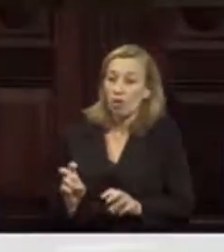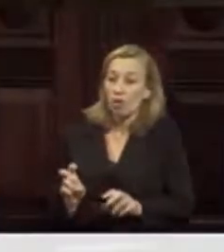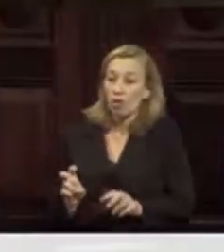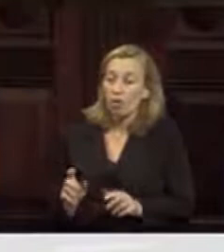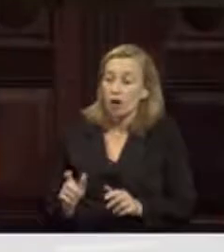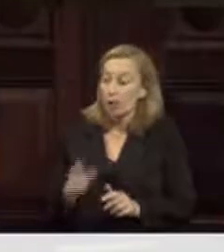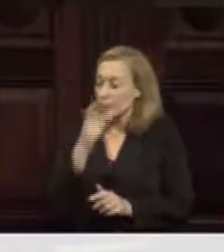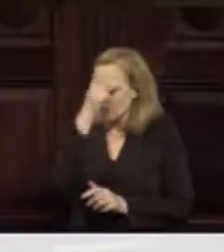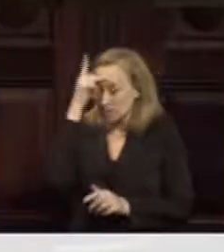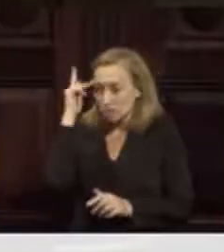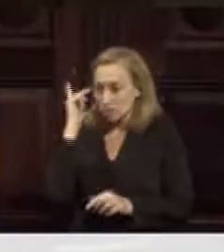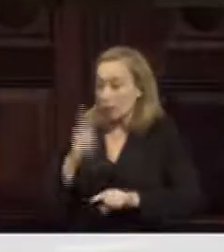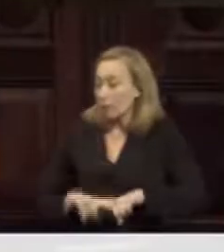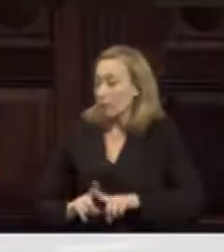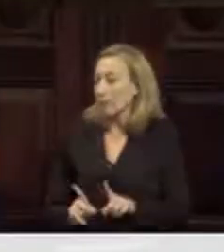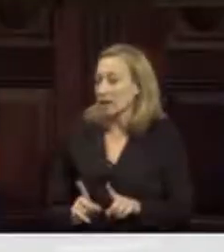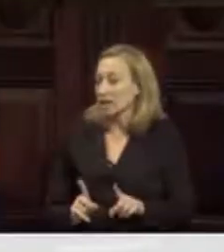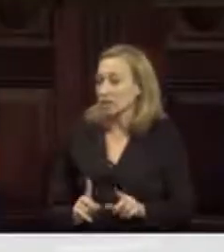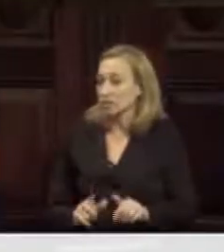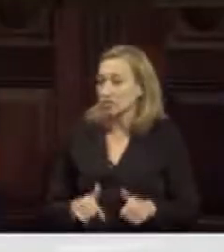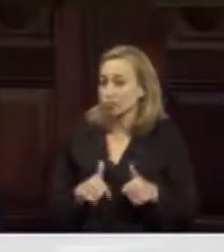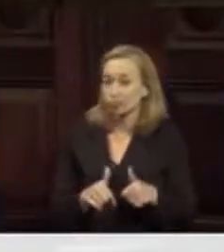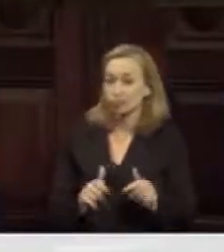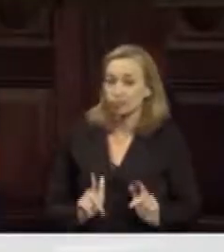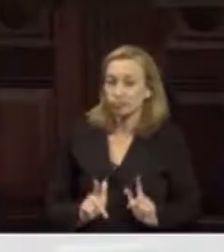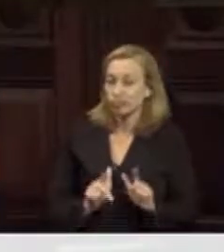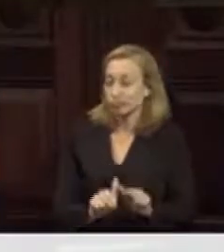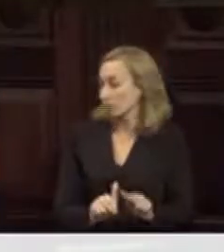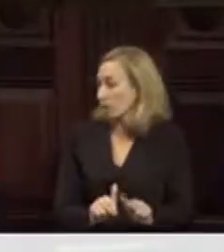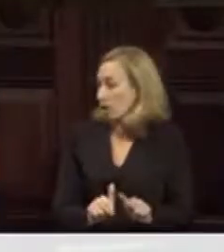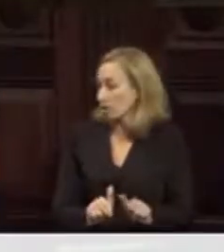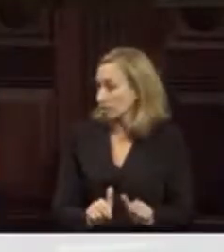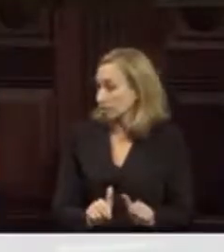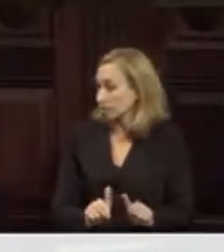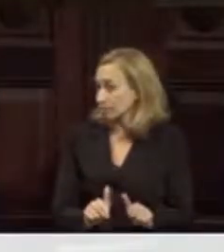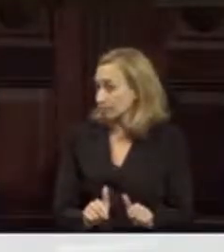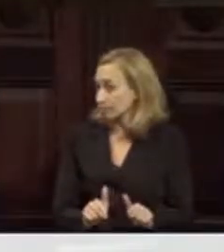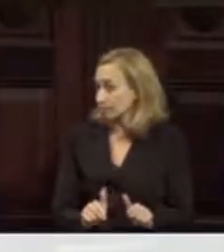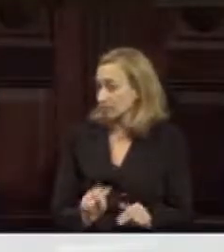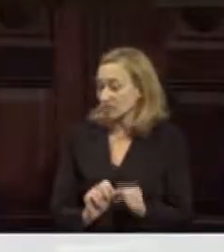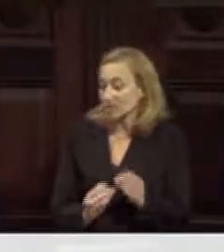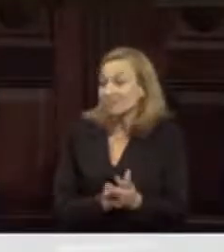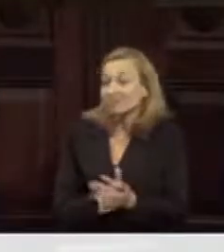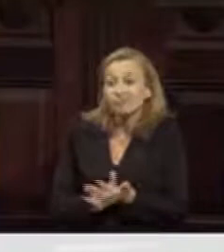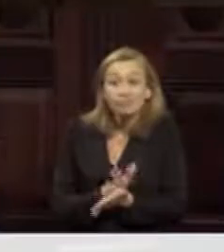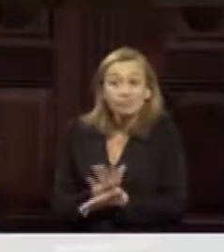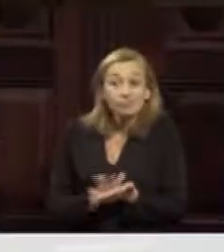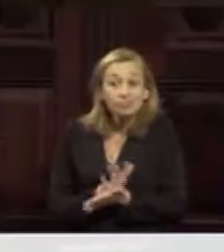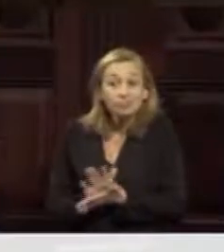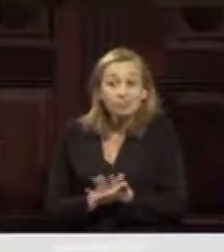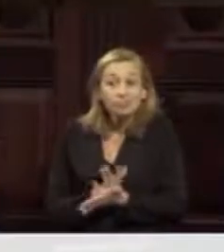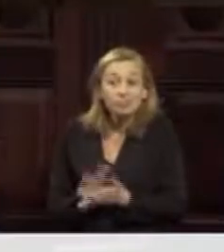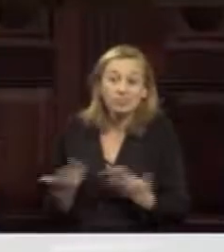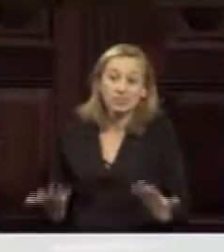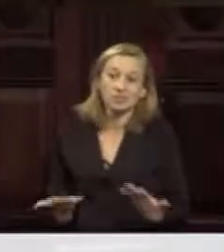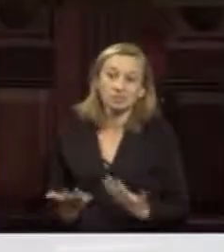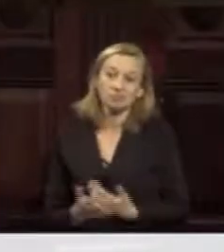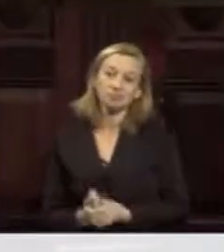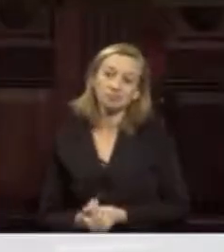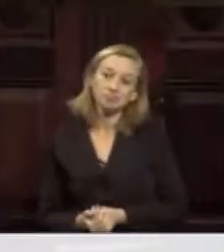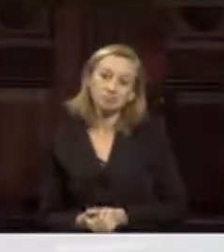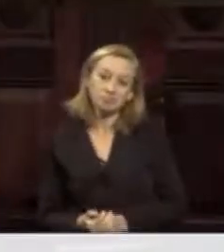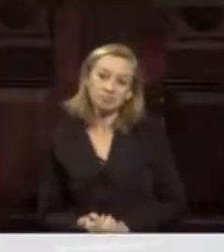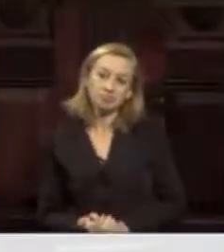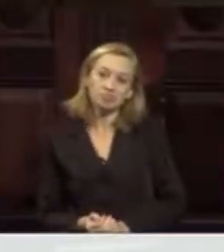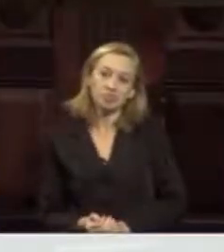houve efetivamente qualquer tipo de ação que pudesse justificar uma redução